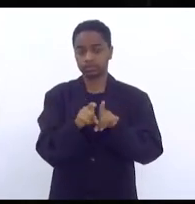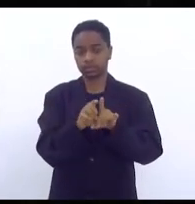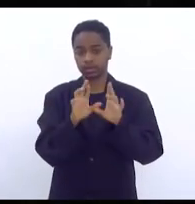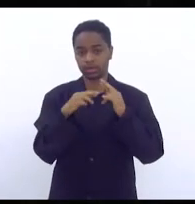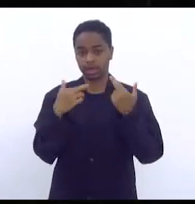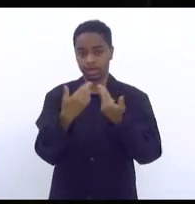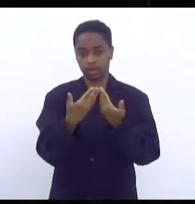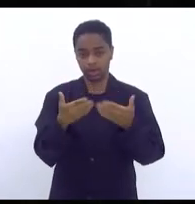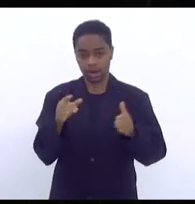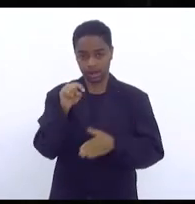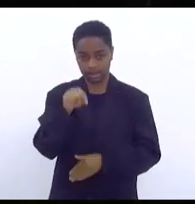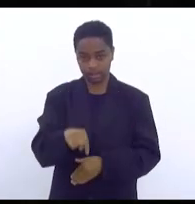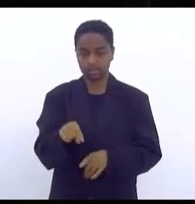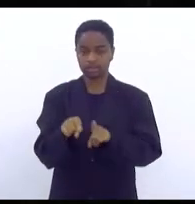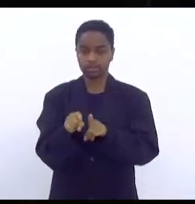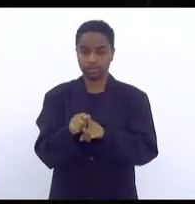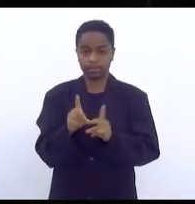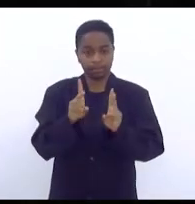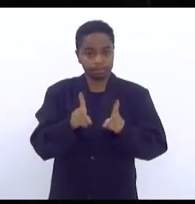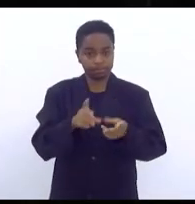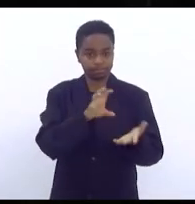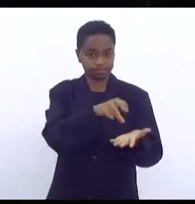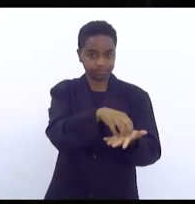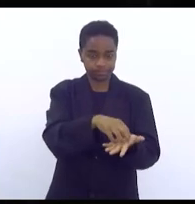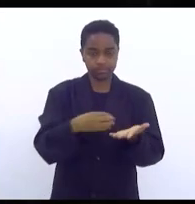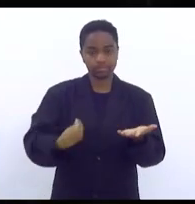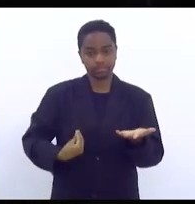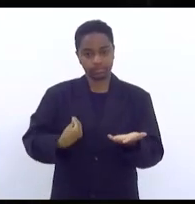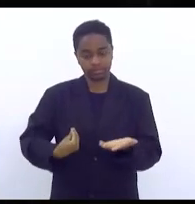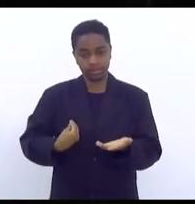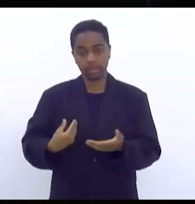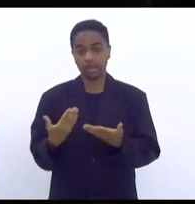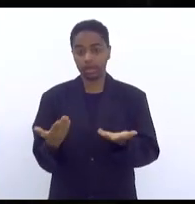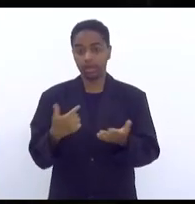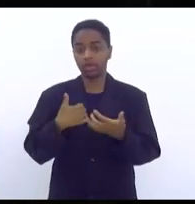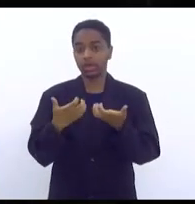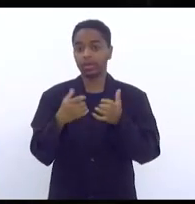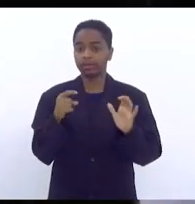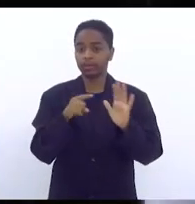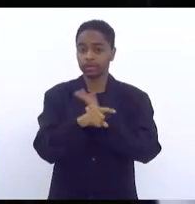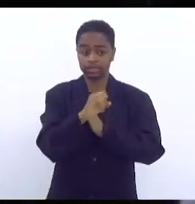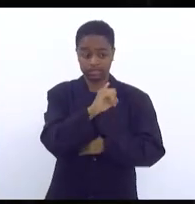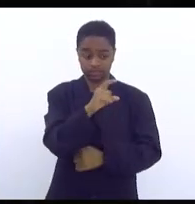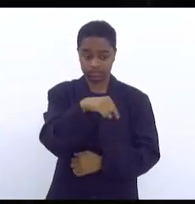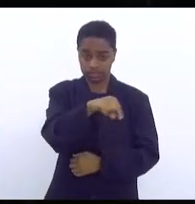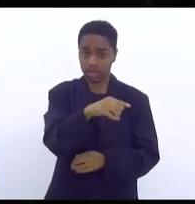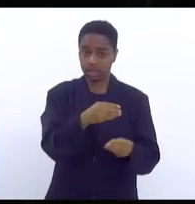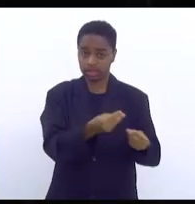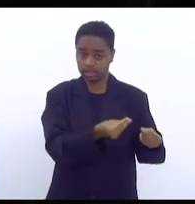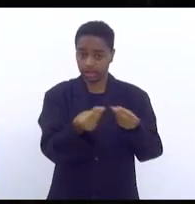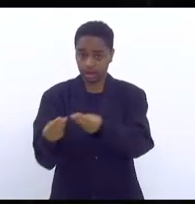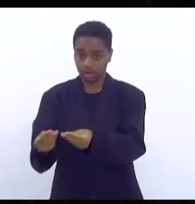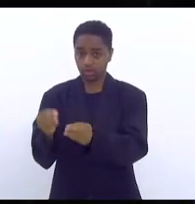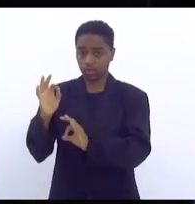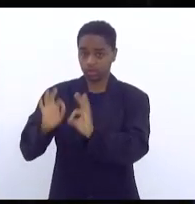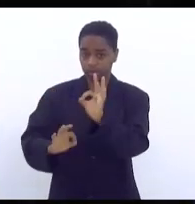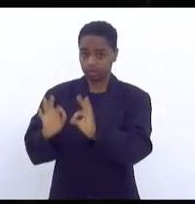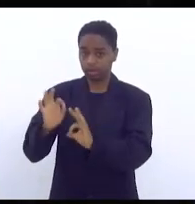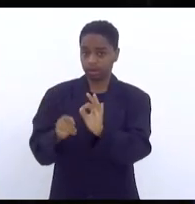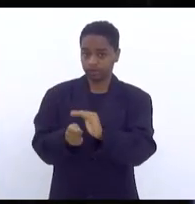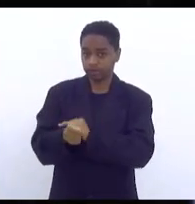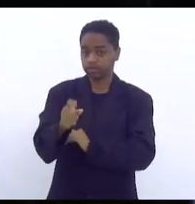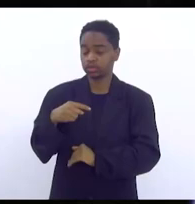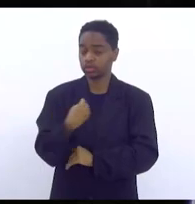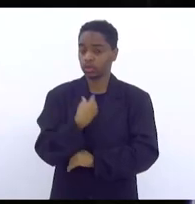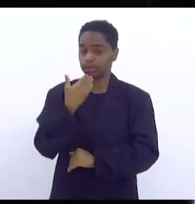ano a geners também estava aqui presente gostaria de perguntar eh se vocês entregaram os planos de investimentos que a gente cobrou